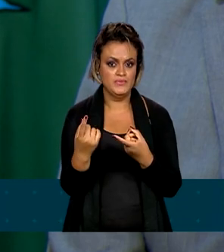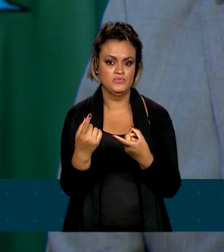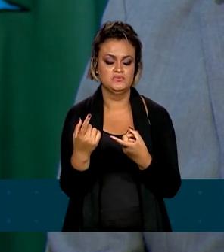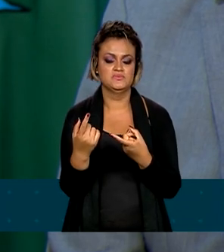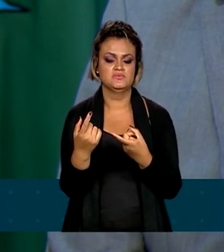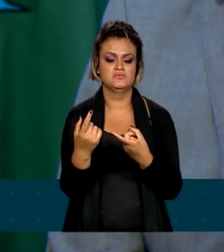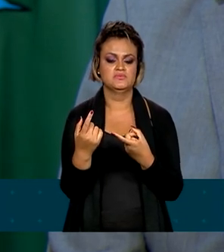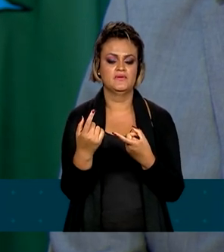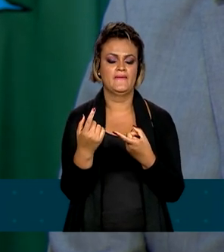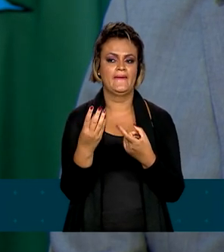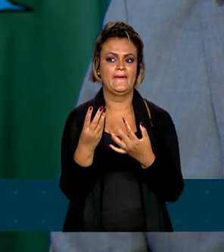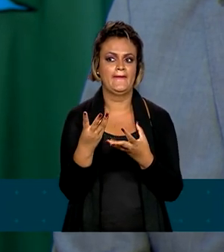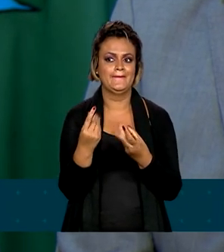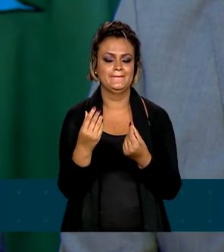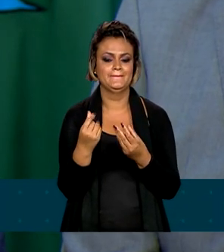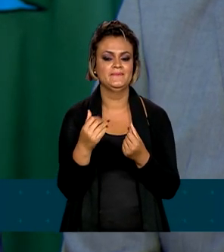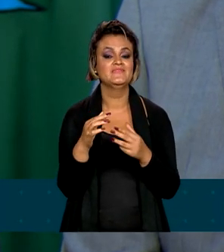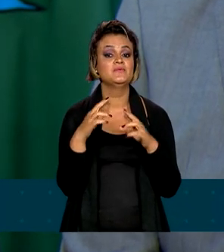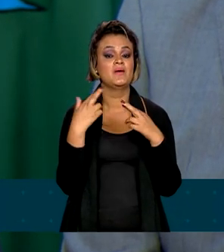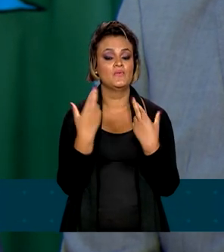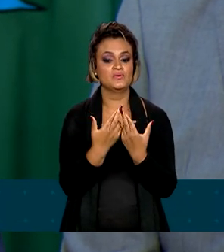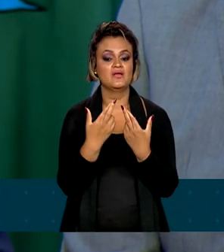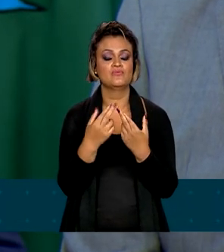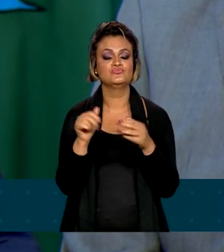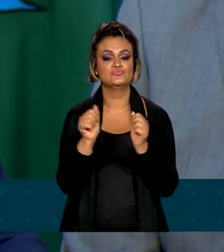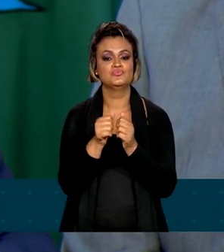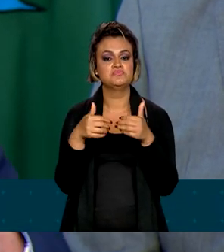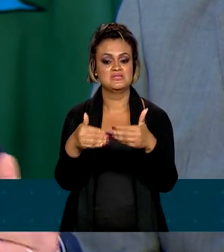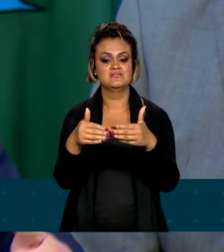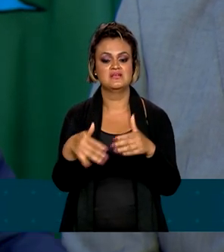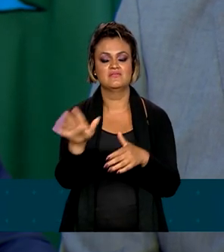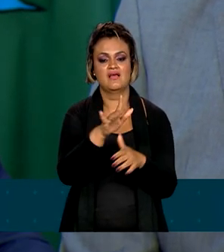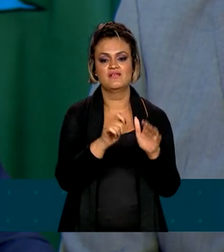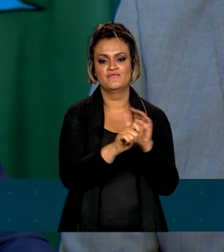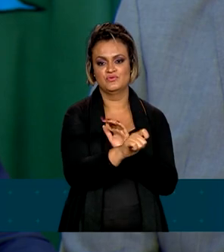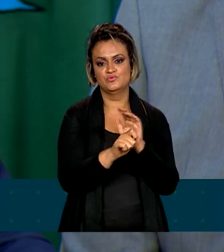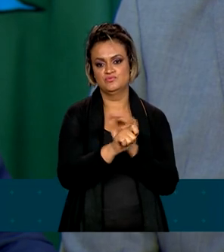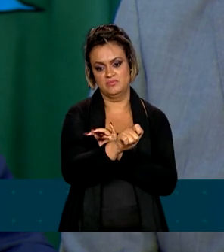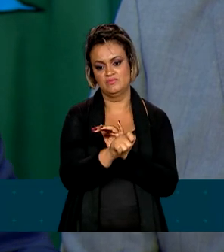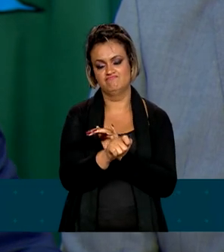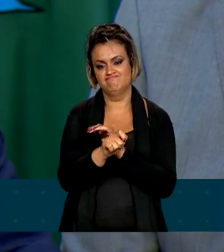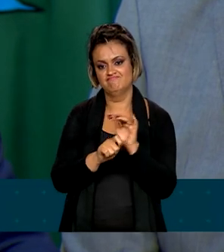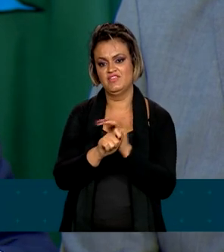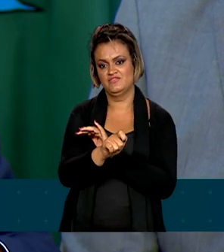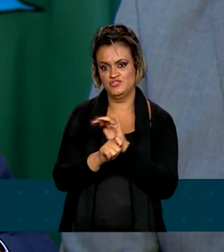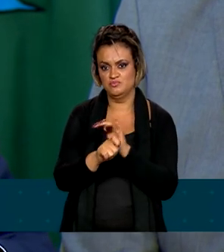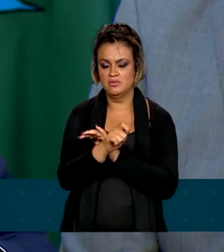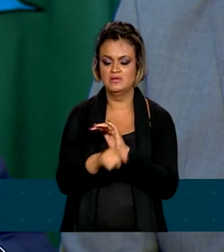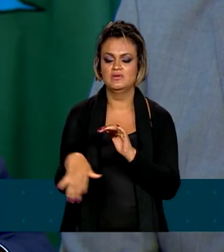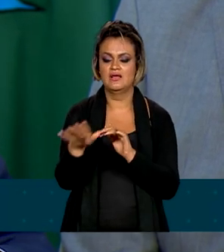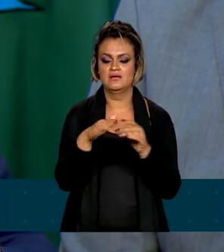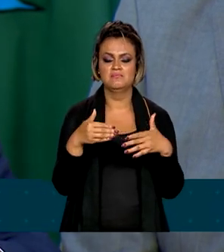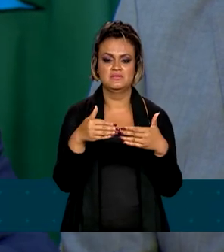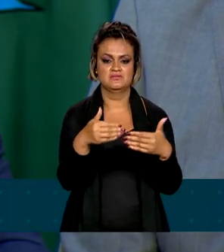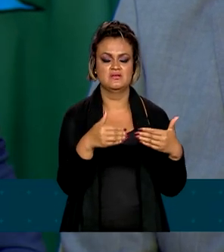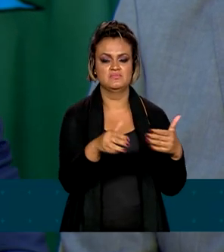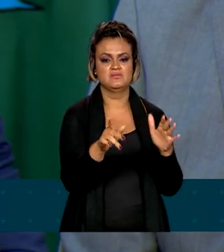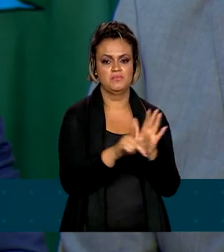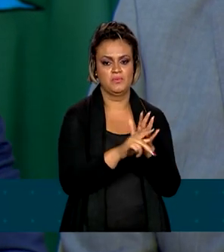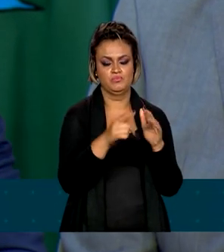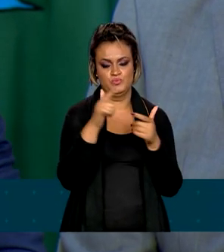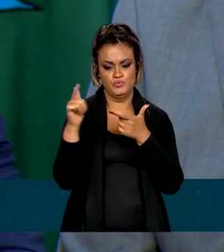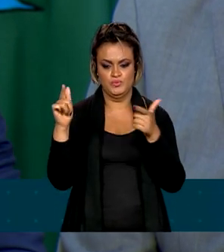ter uma reunião com os ministérios na área de investimento e na área também do Ministério